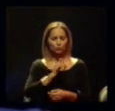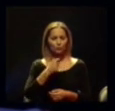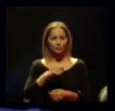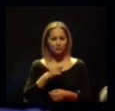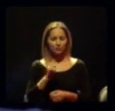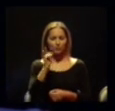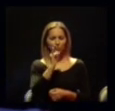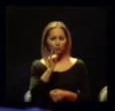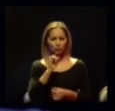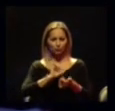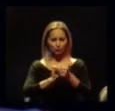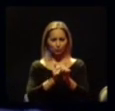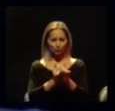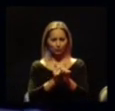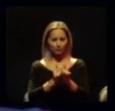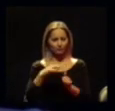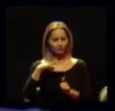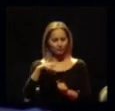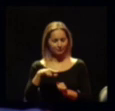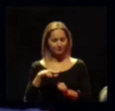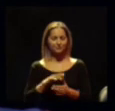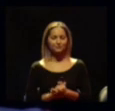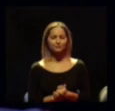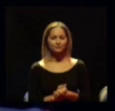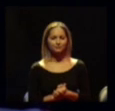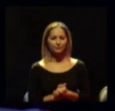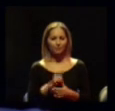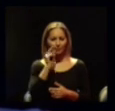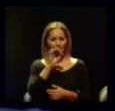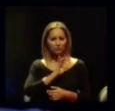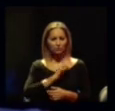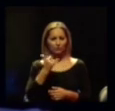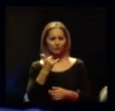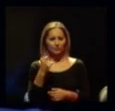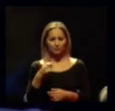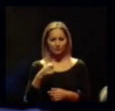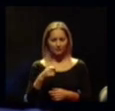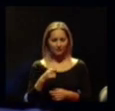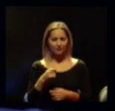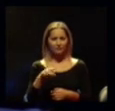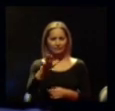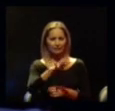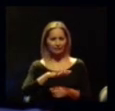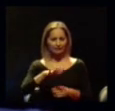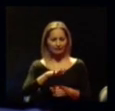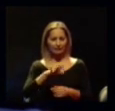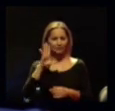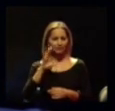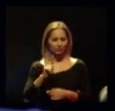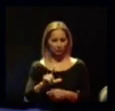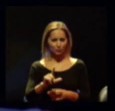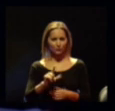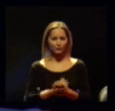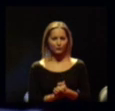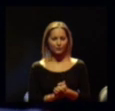Instituto de Desporto, do Instituto Português do Desporto, Sr. Vice-Presidente da Área Metropolitana de Lisboa, Sr.